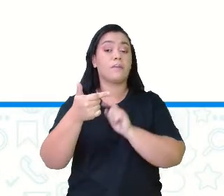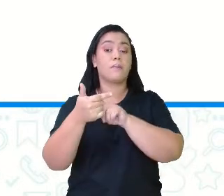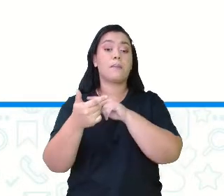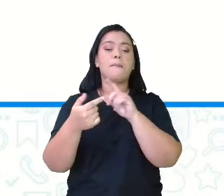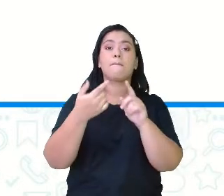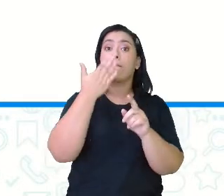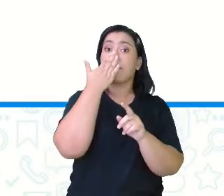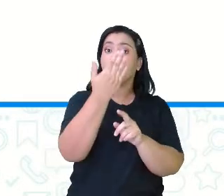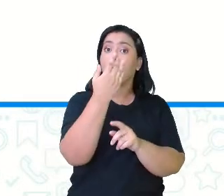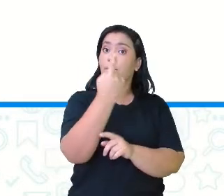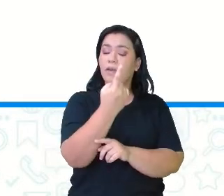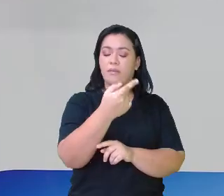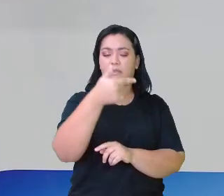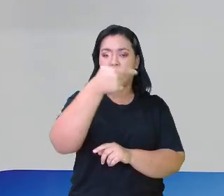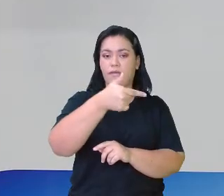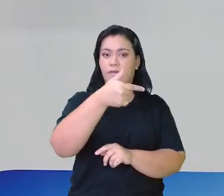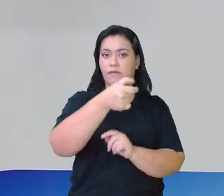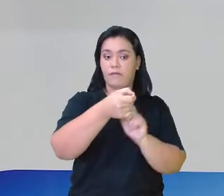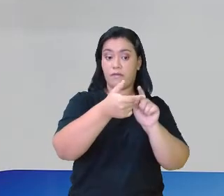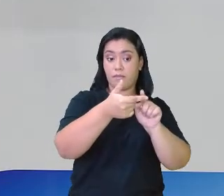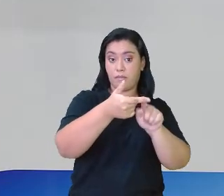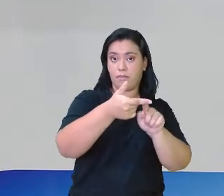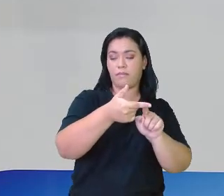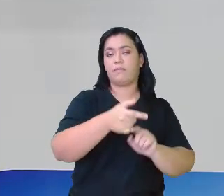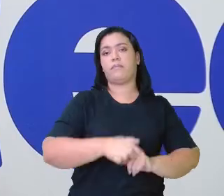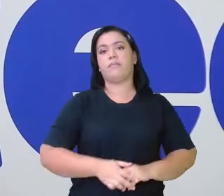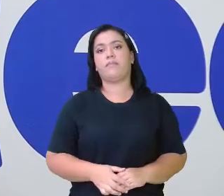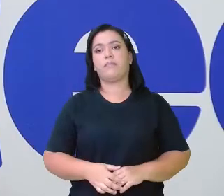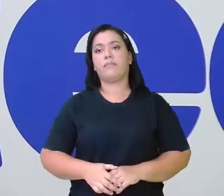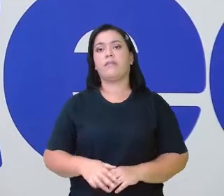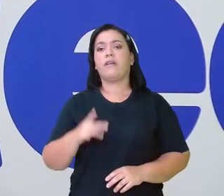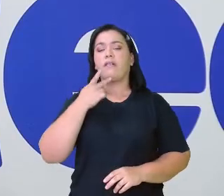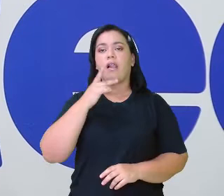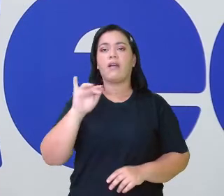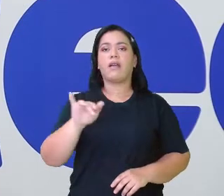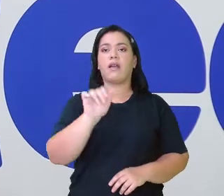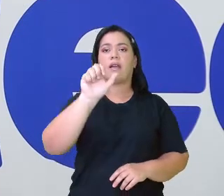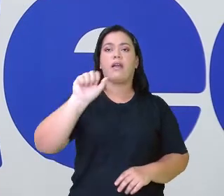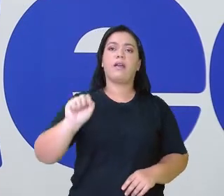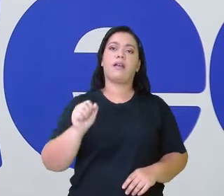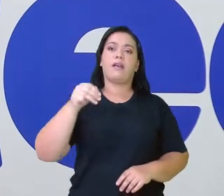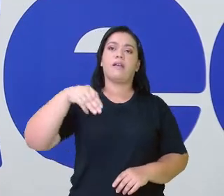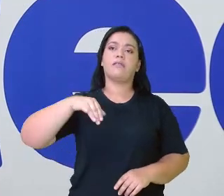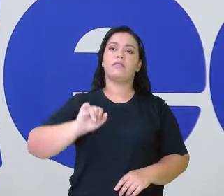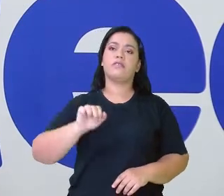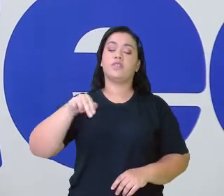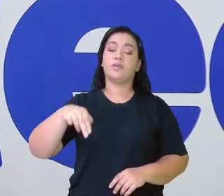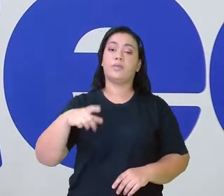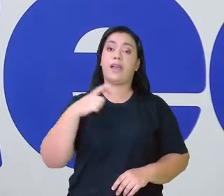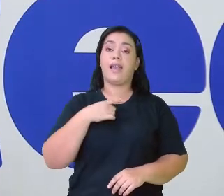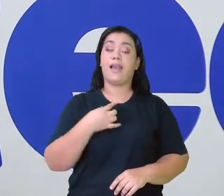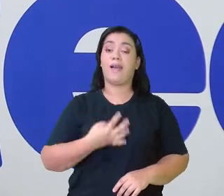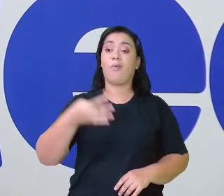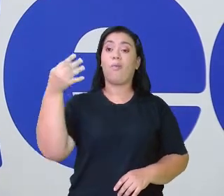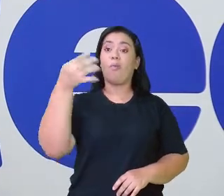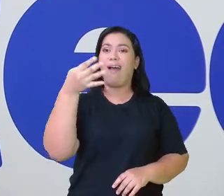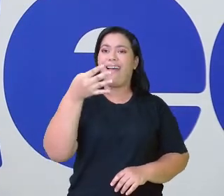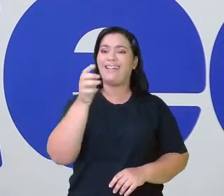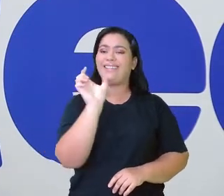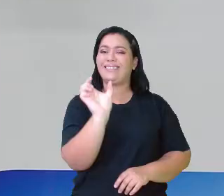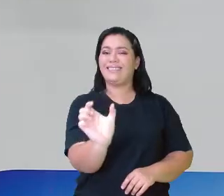aí da frente. Ai, Yasmin, professora Márcia, lhe atrapalhando um pouquinho. Não. Disse que é na quarta